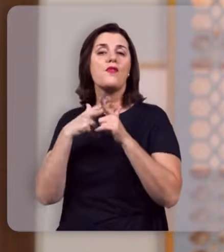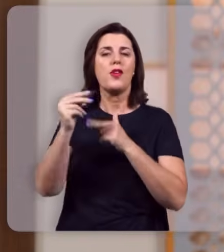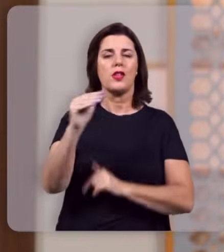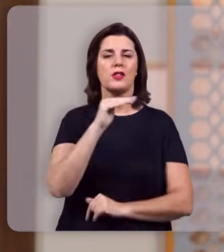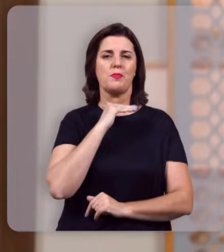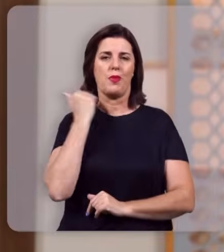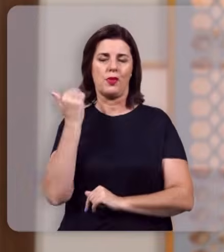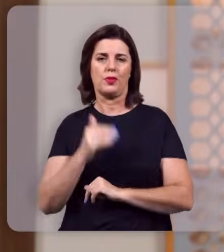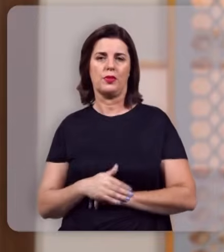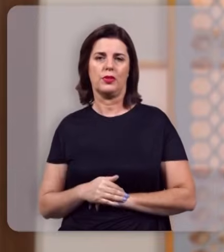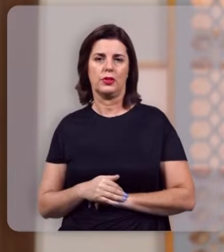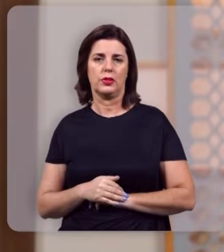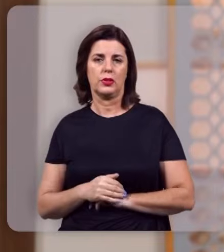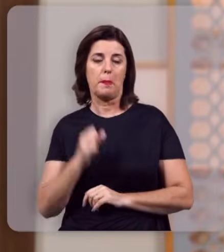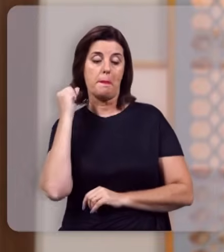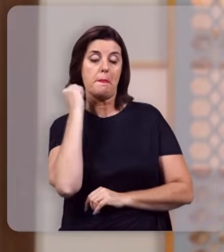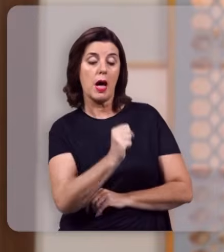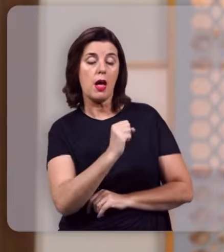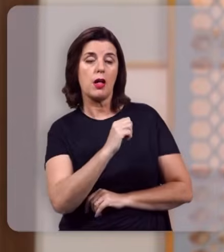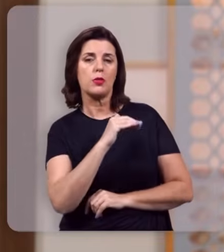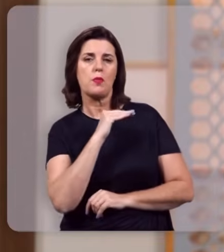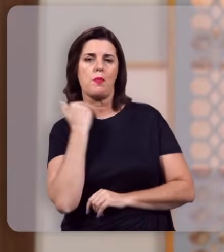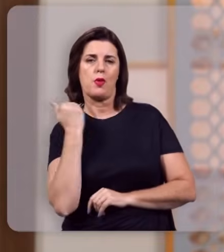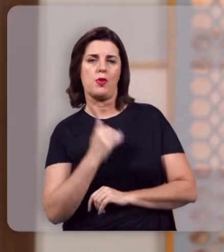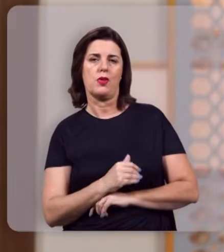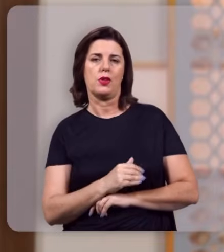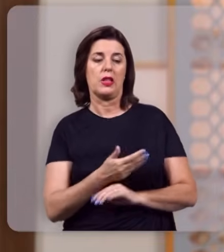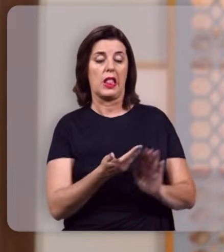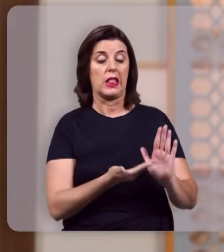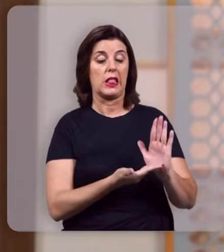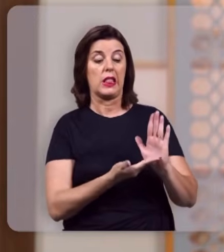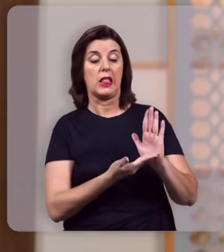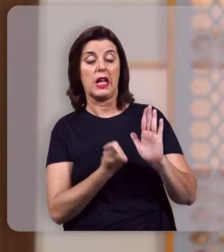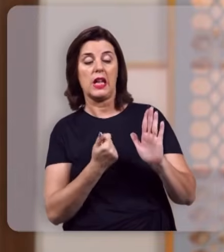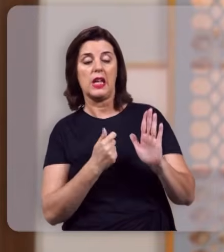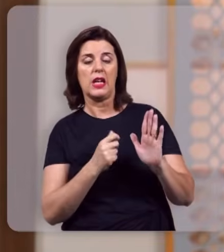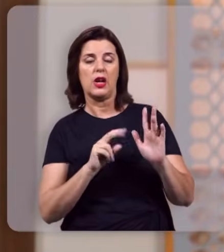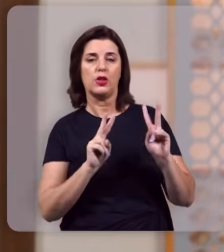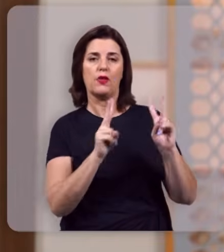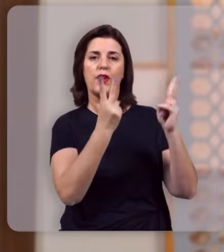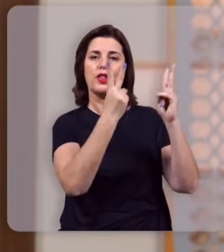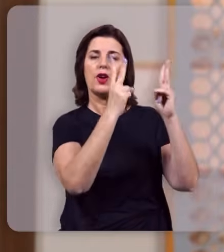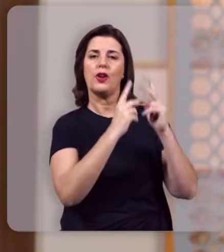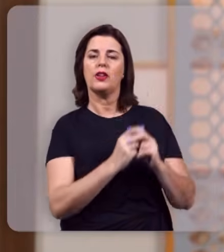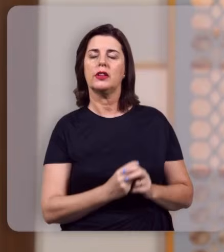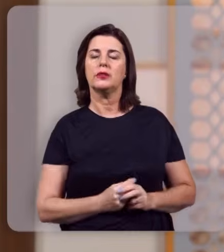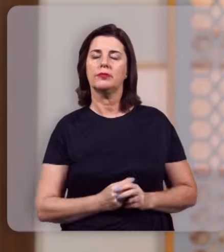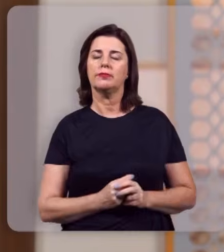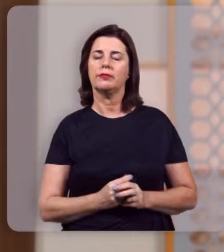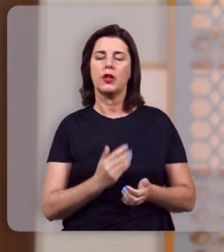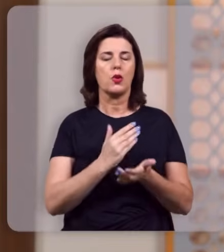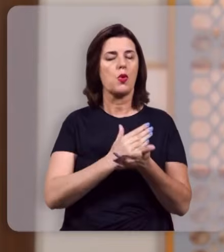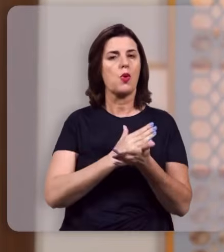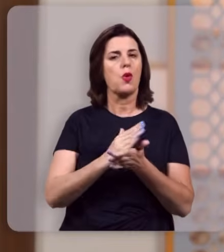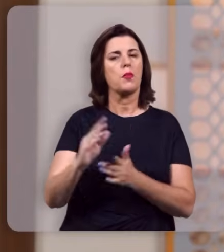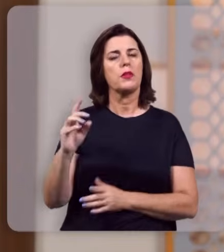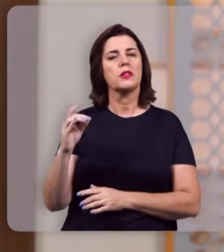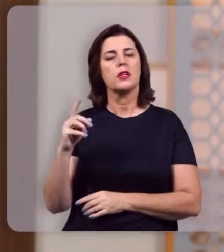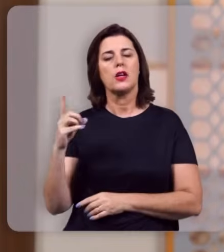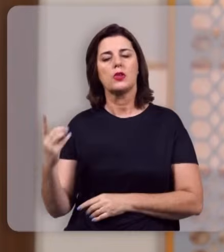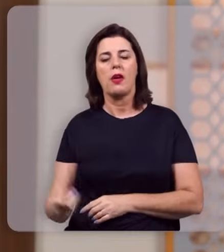morte, matando a morte, arrancando o aguilhão da morte e inaugurando